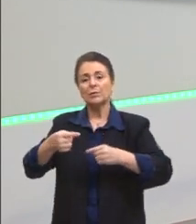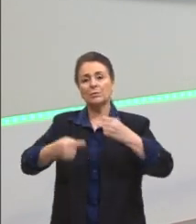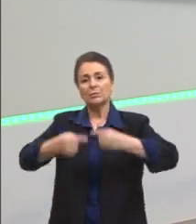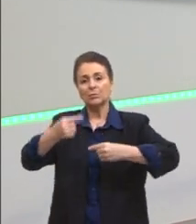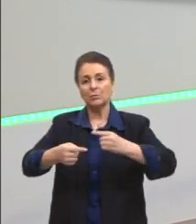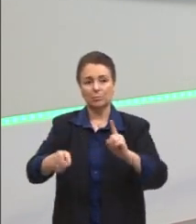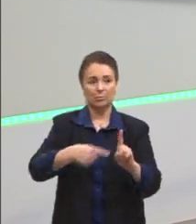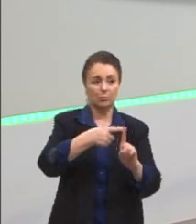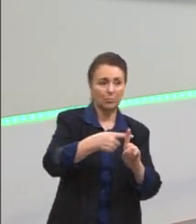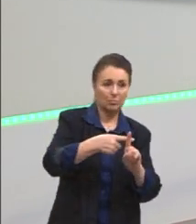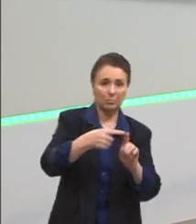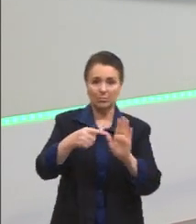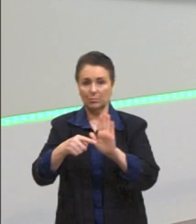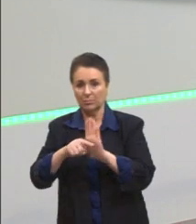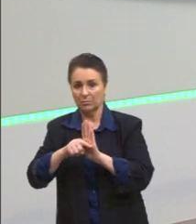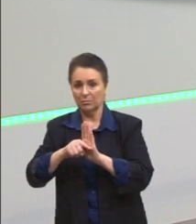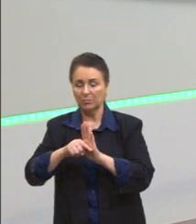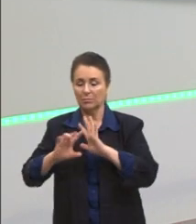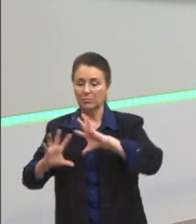da globalização